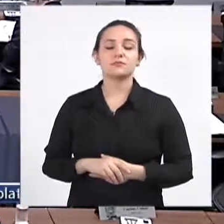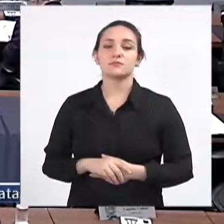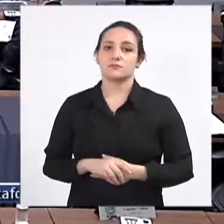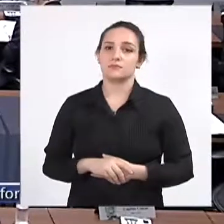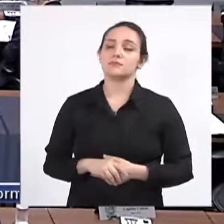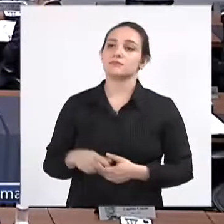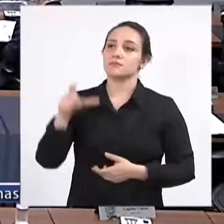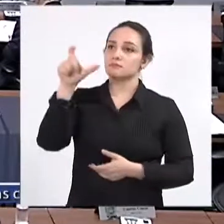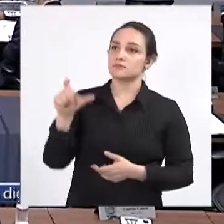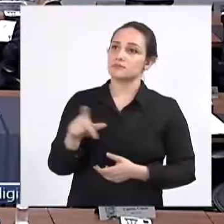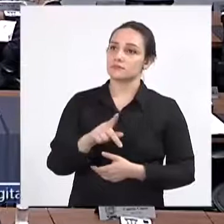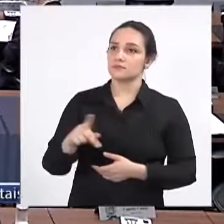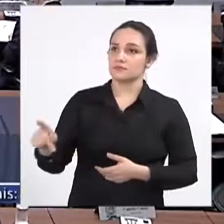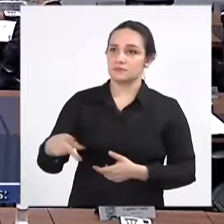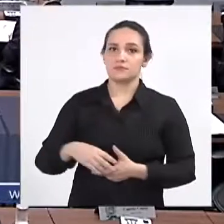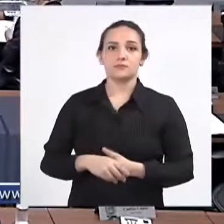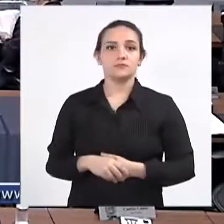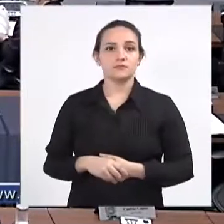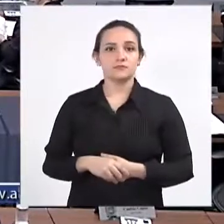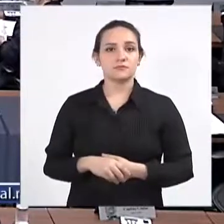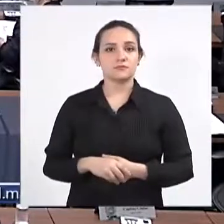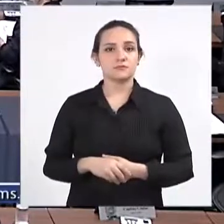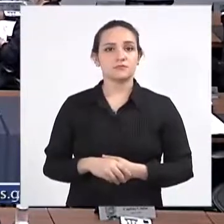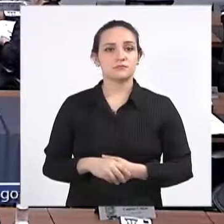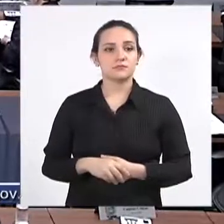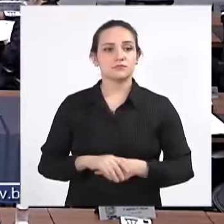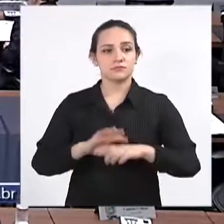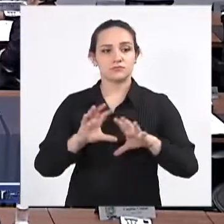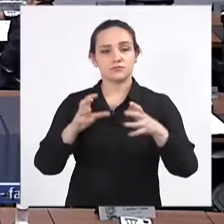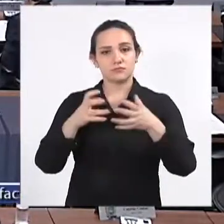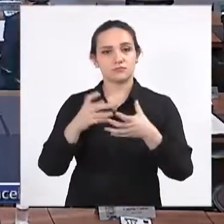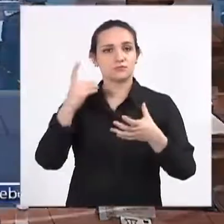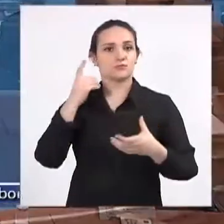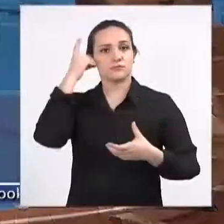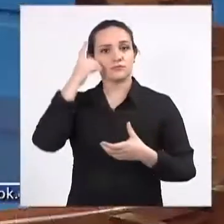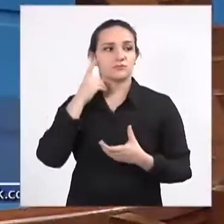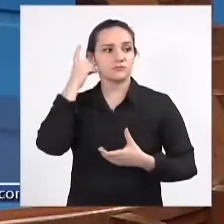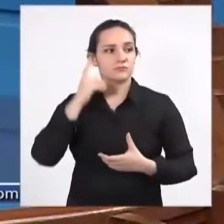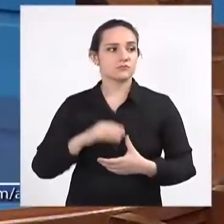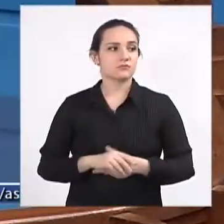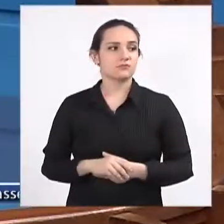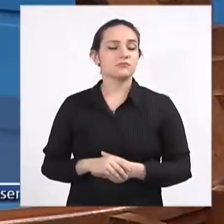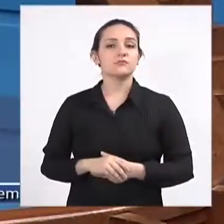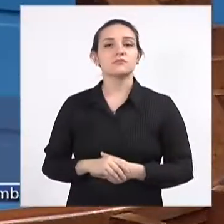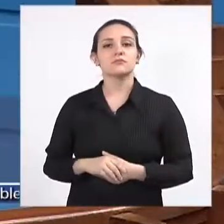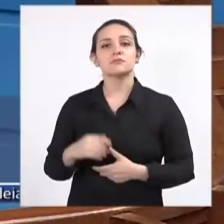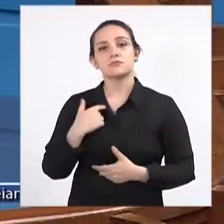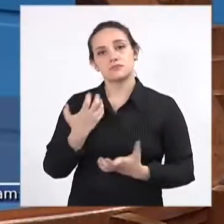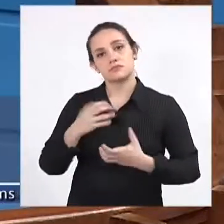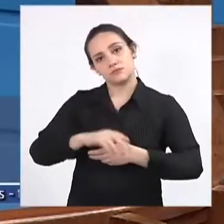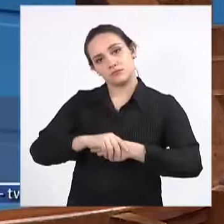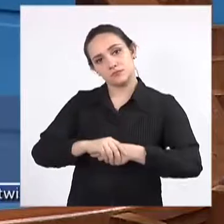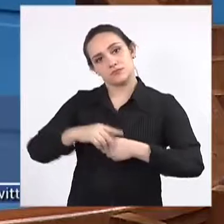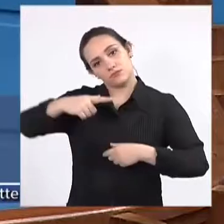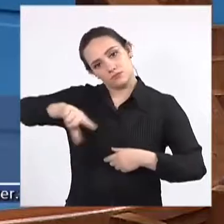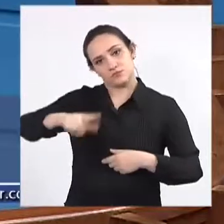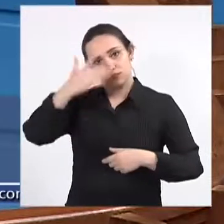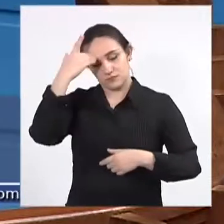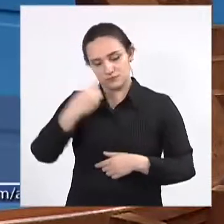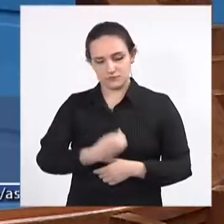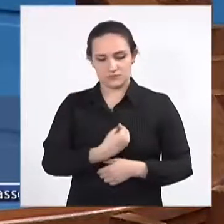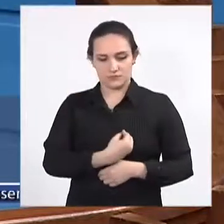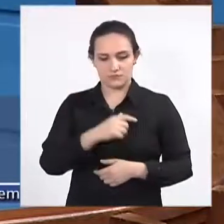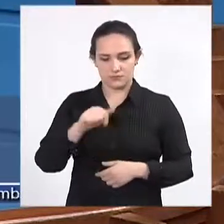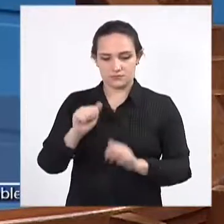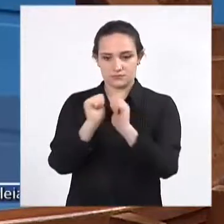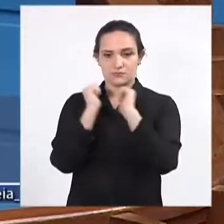Senhor presidente, senhores parlamentares, mais uma vez meus cumprimentos às pessoas que estão aqui